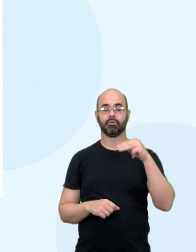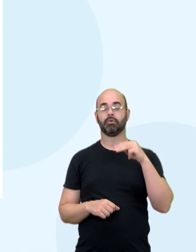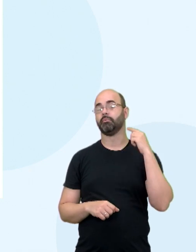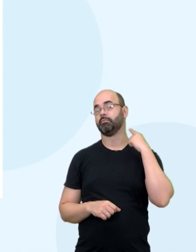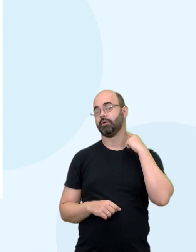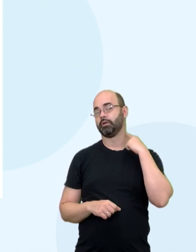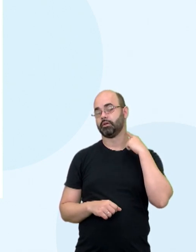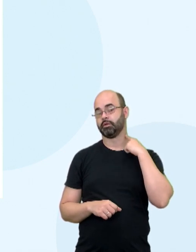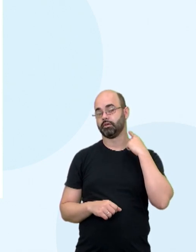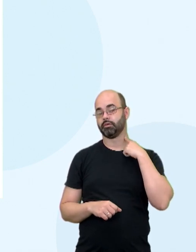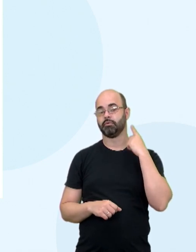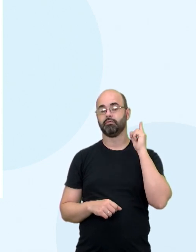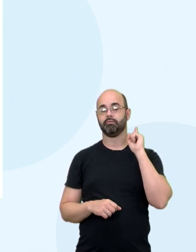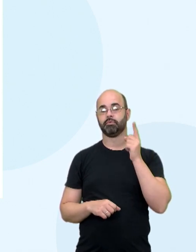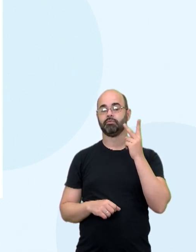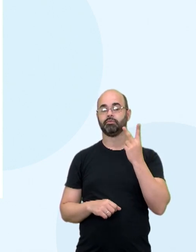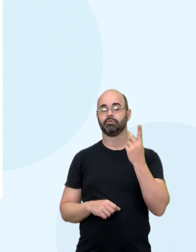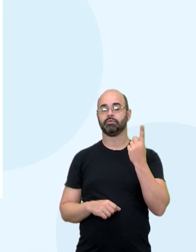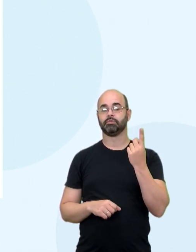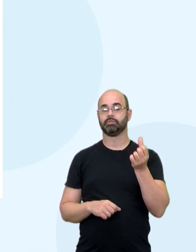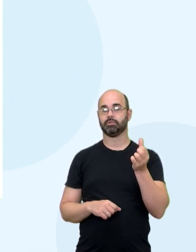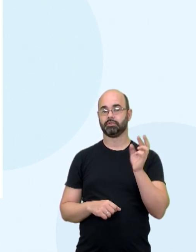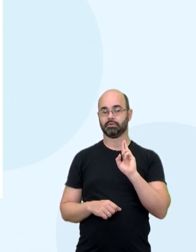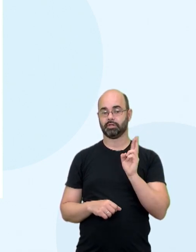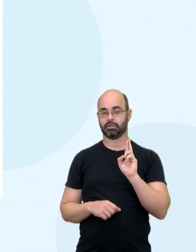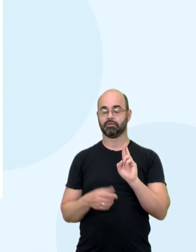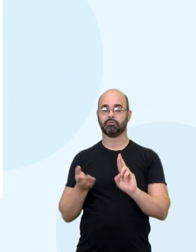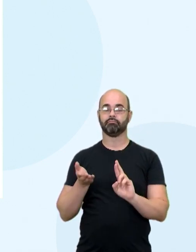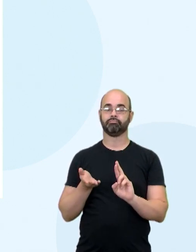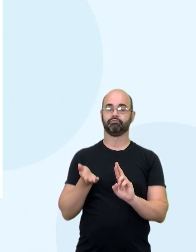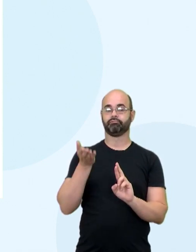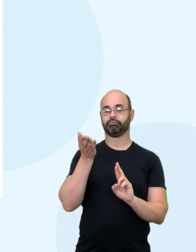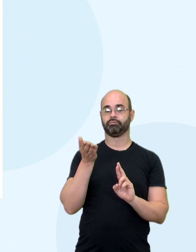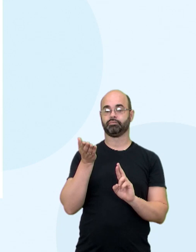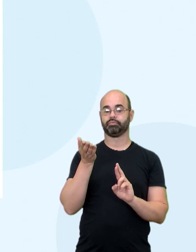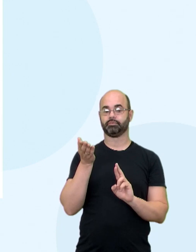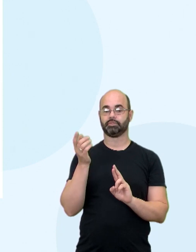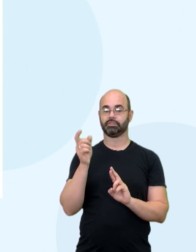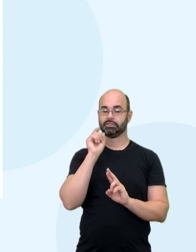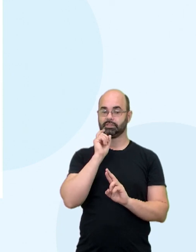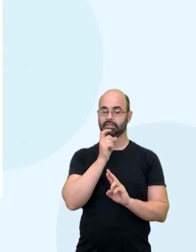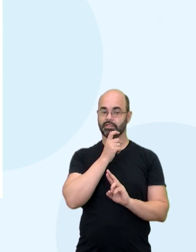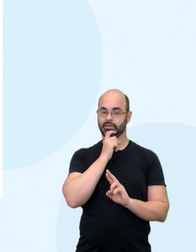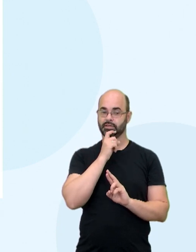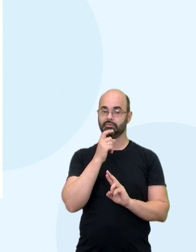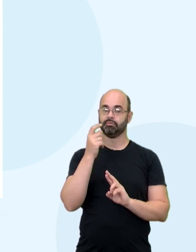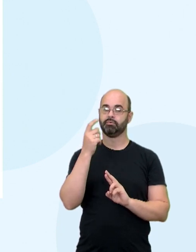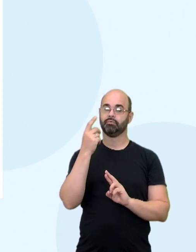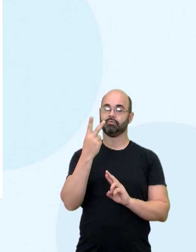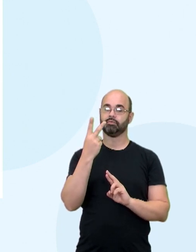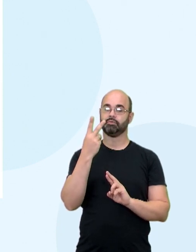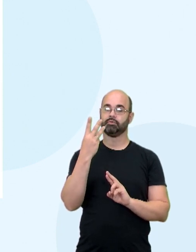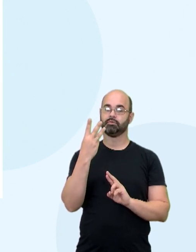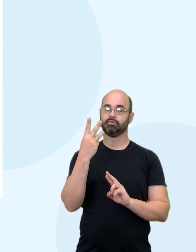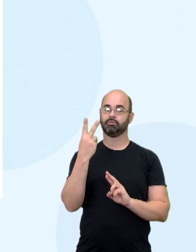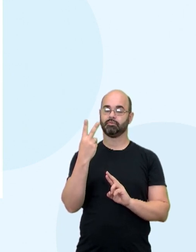per capita de R$ 1.216, subiu em setembro para 1.332 e caiu